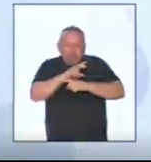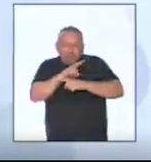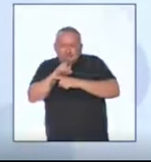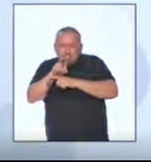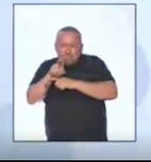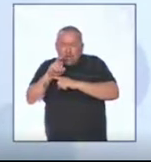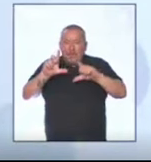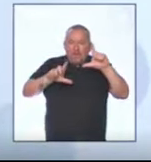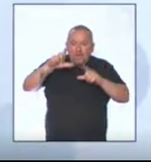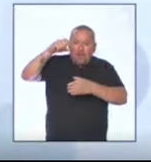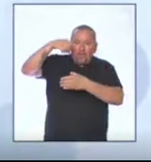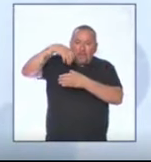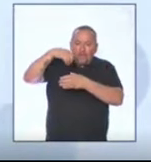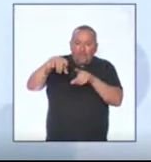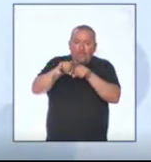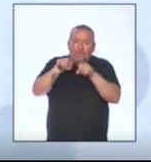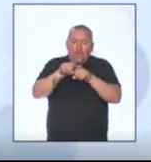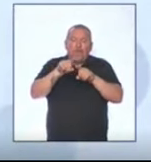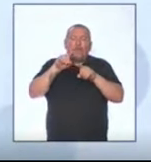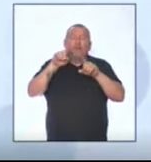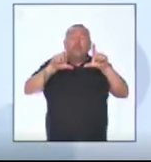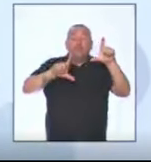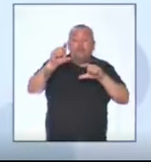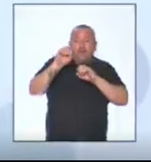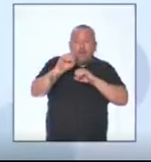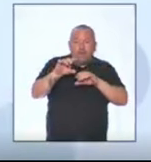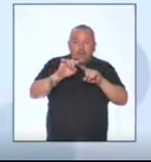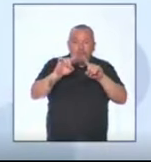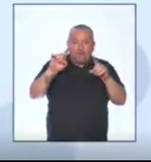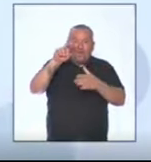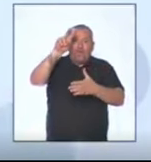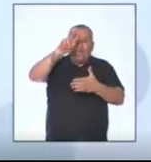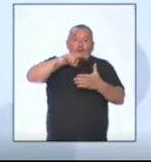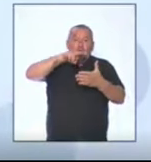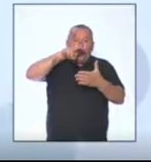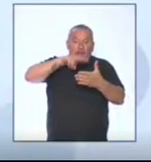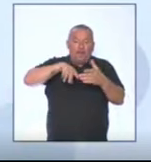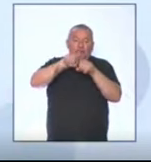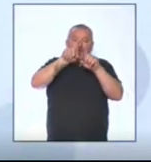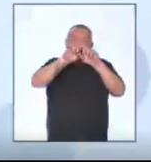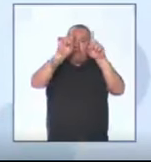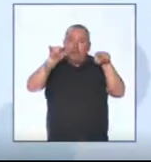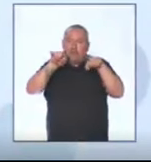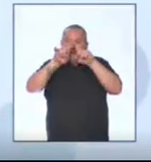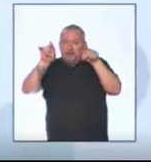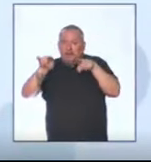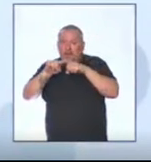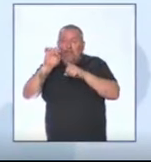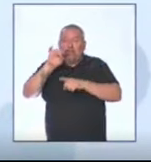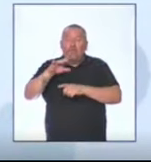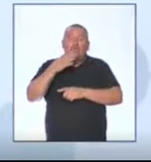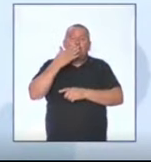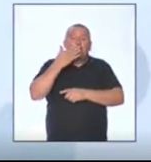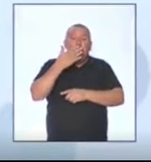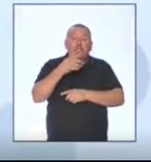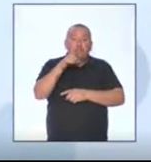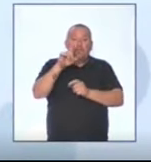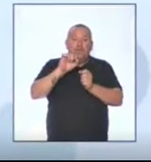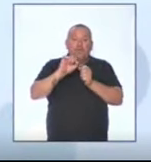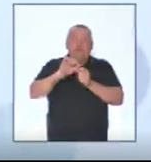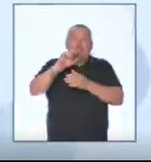pela TV Educação, mas não se preocupe, porque eu vou fazer a leitura dessa história e só vou então pedir para que vocês façam a